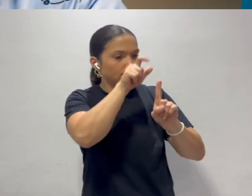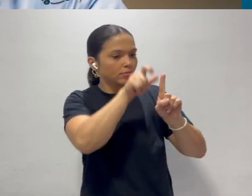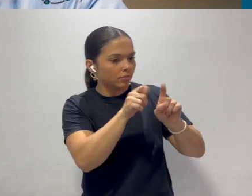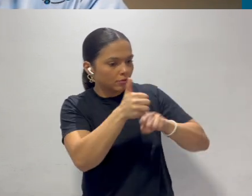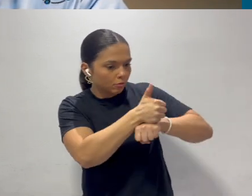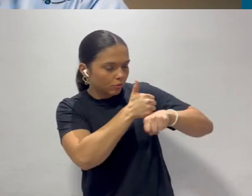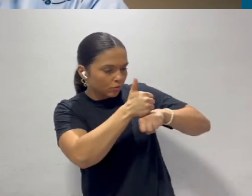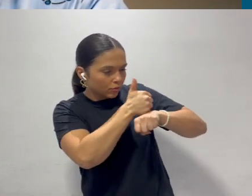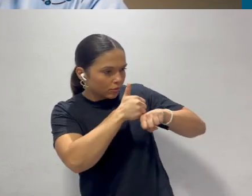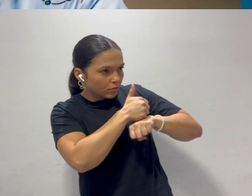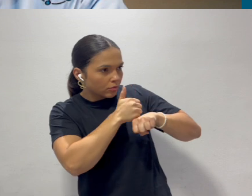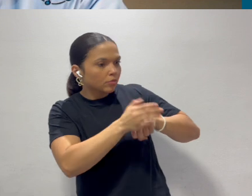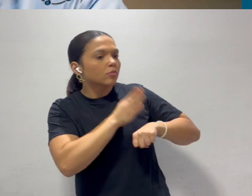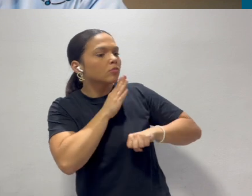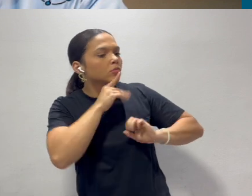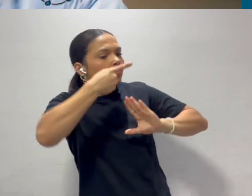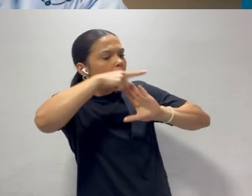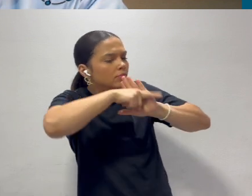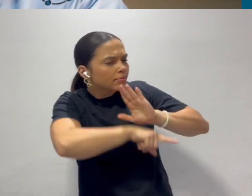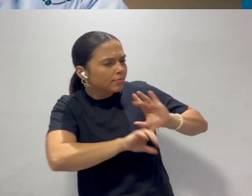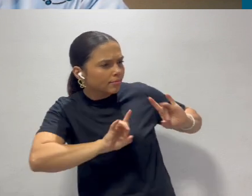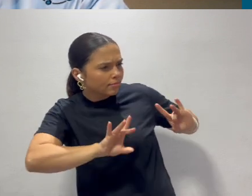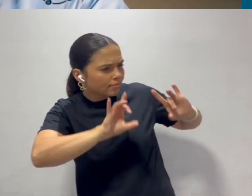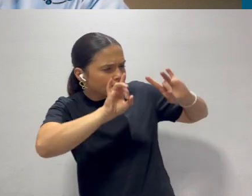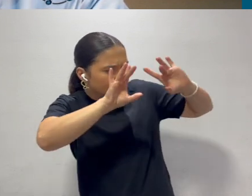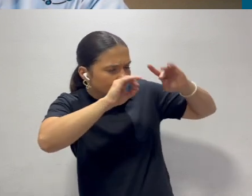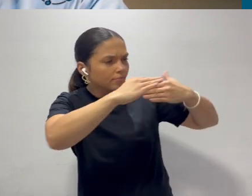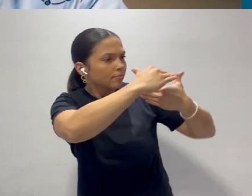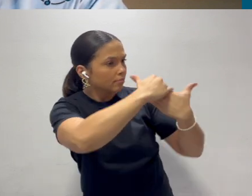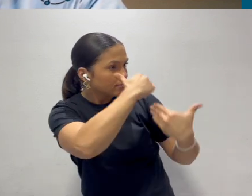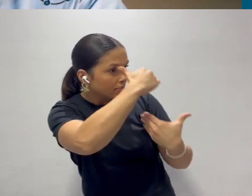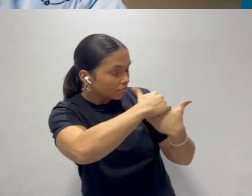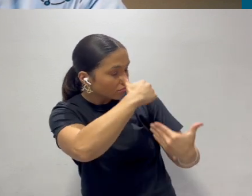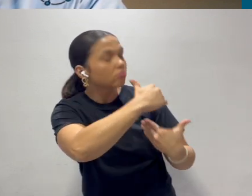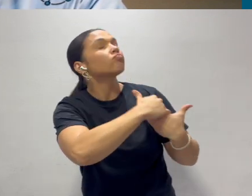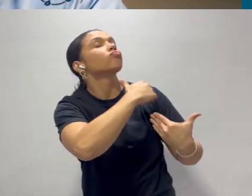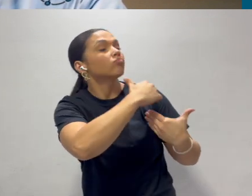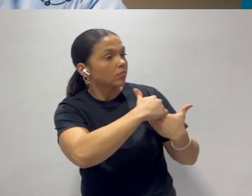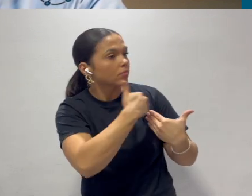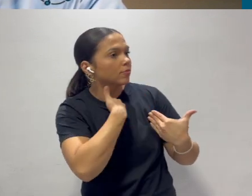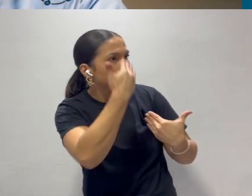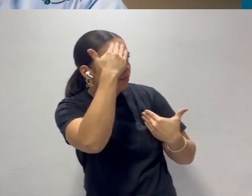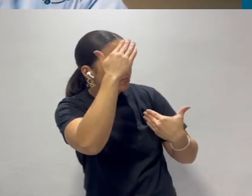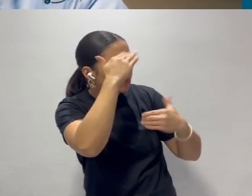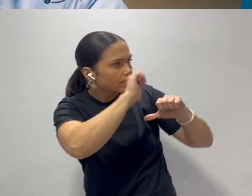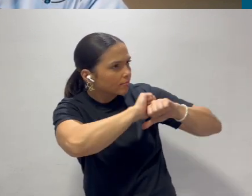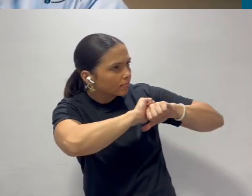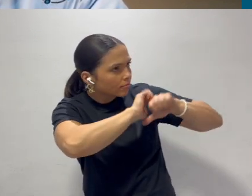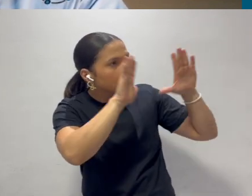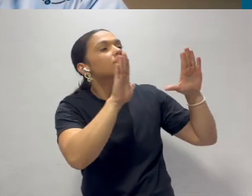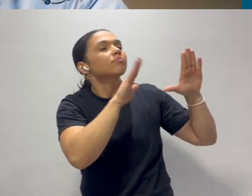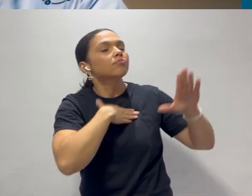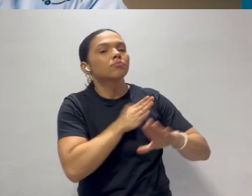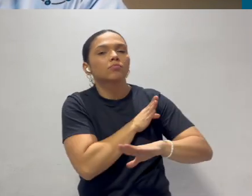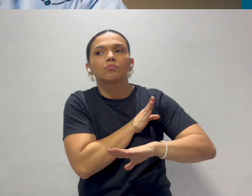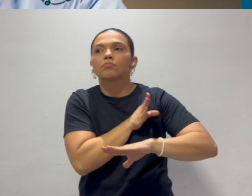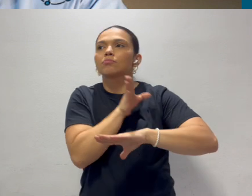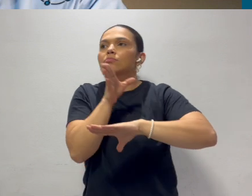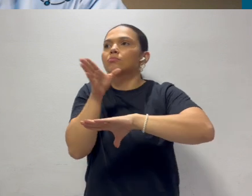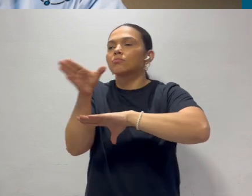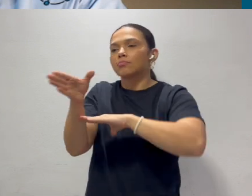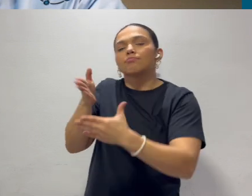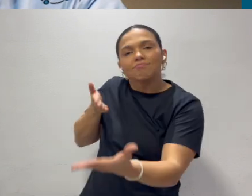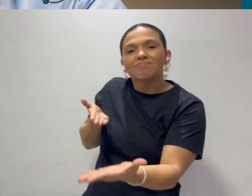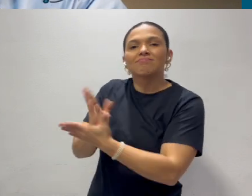seu especialista que você está contratando ali, que ele possa te orientar da melhor forma para que você tenha essa